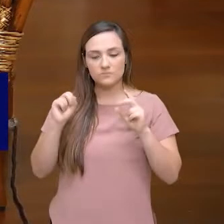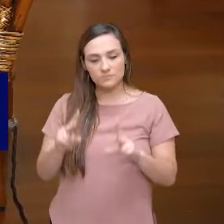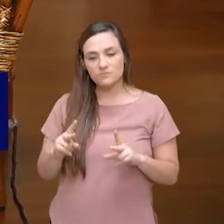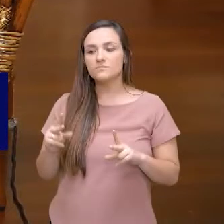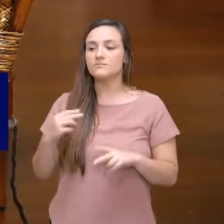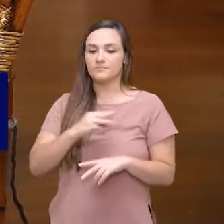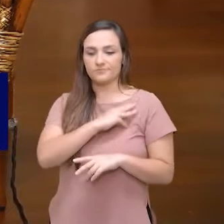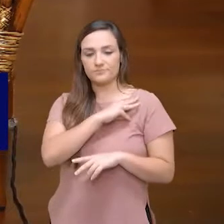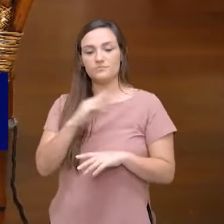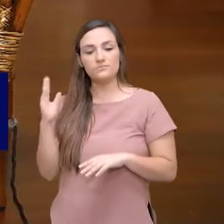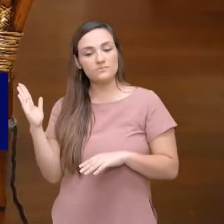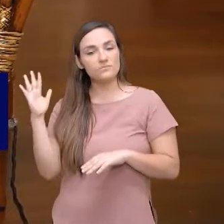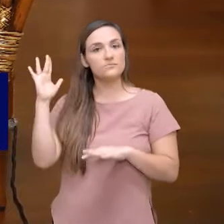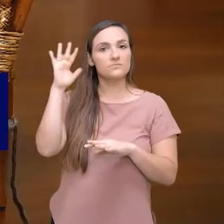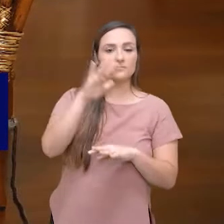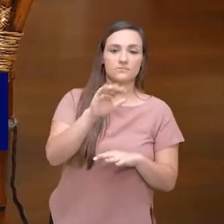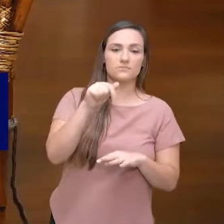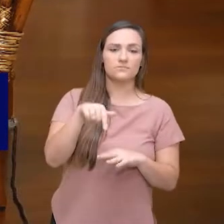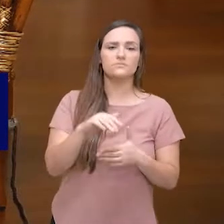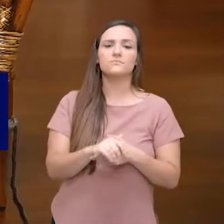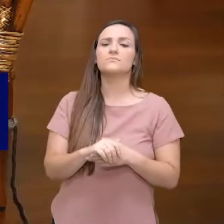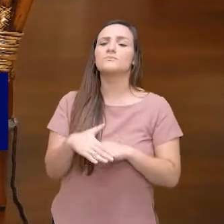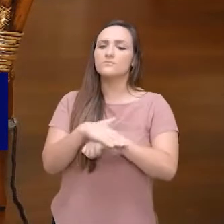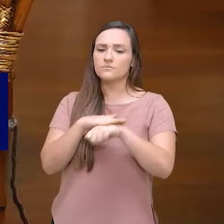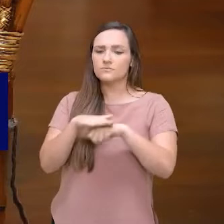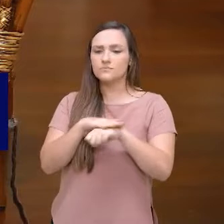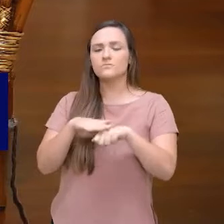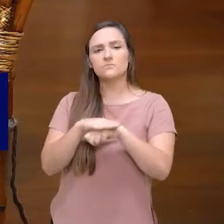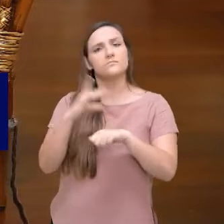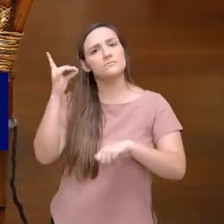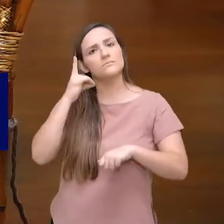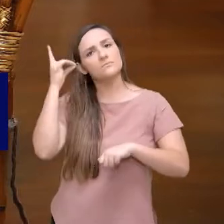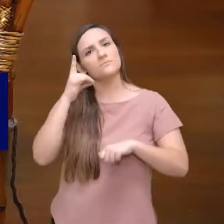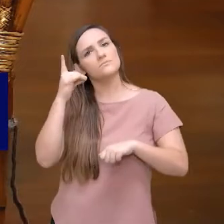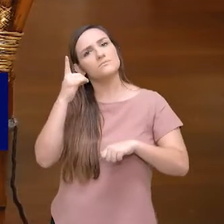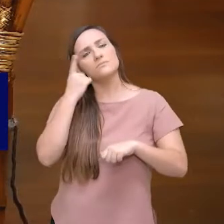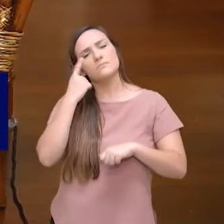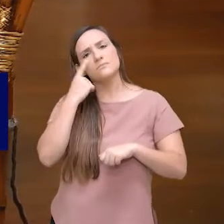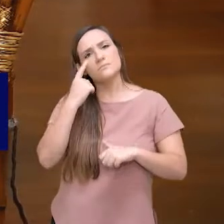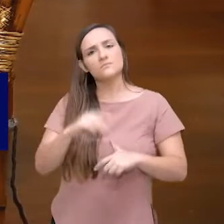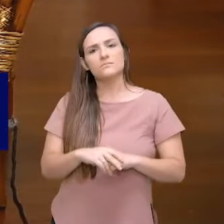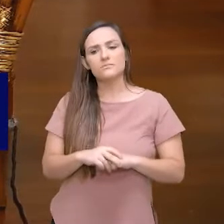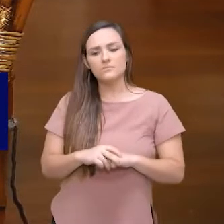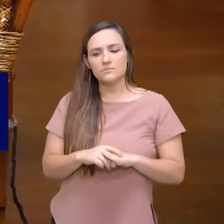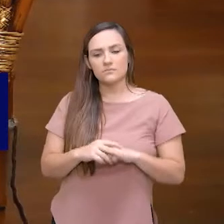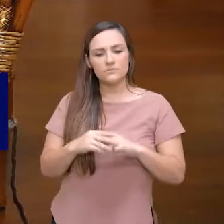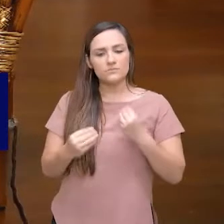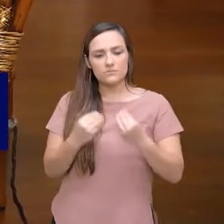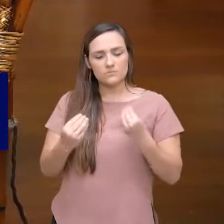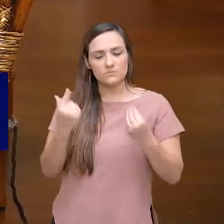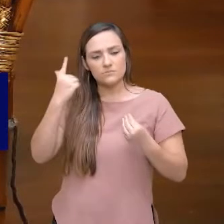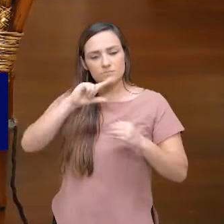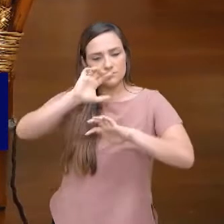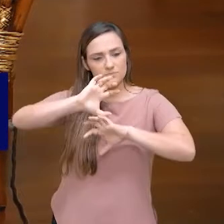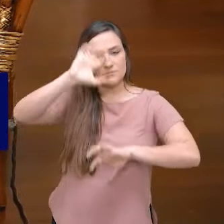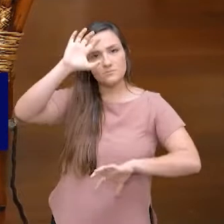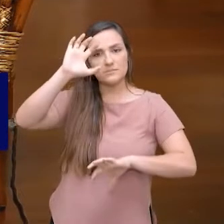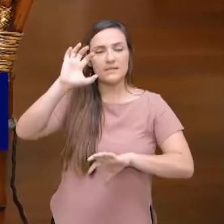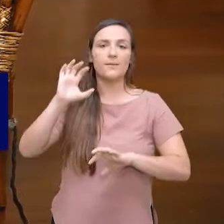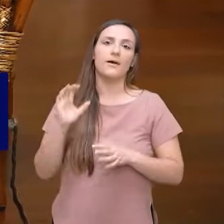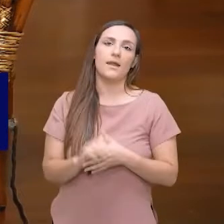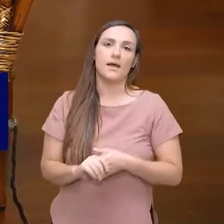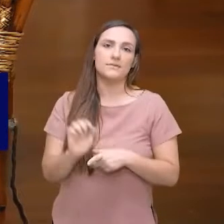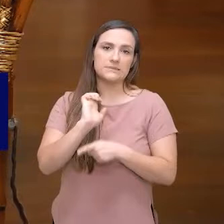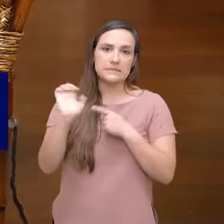conversar com os parlamentares num trabalho preliminar para a divisão do Estado